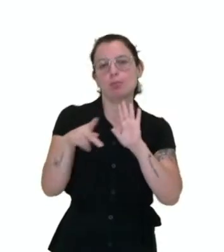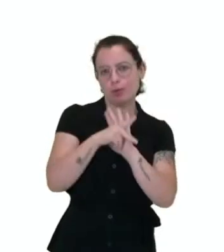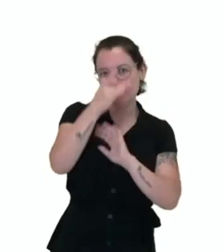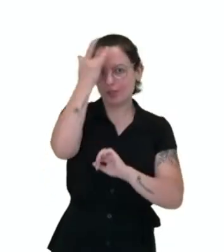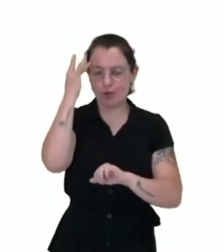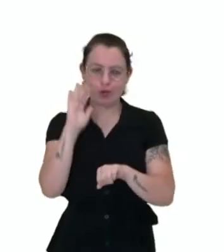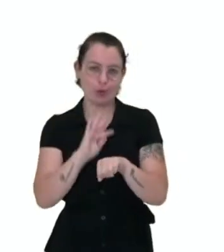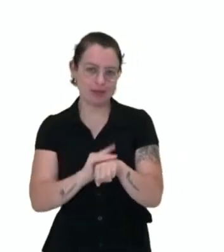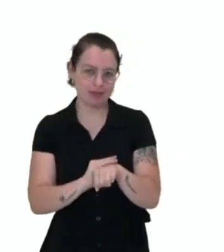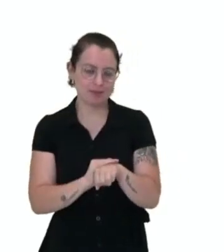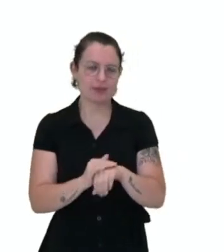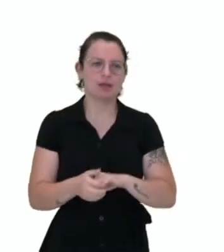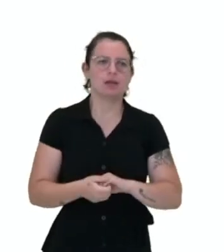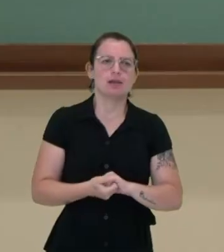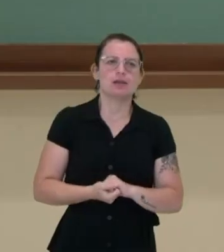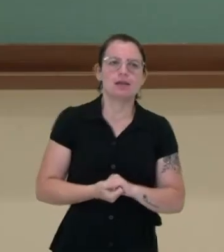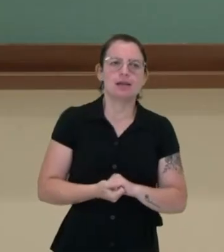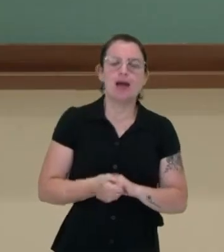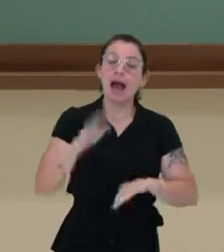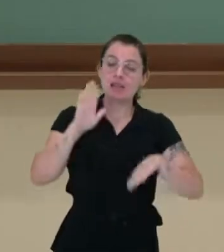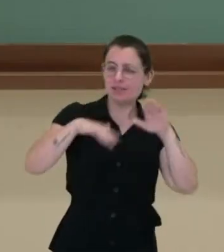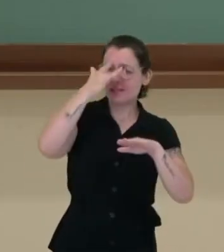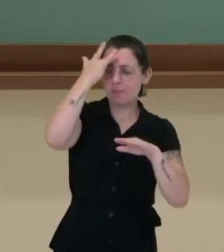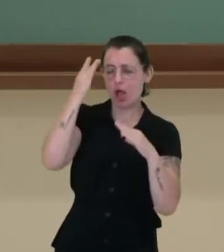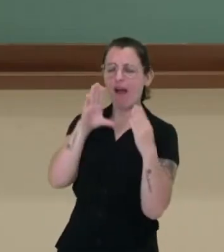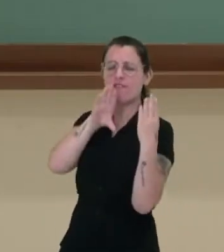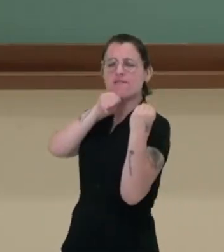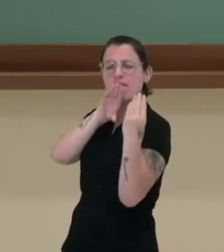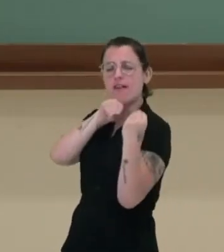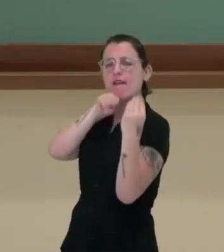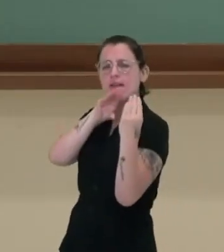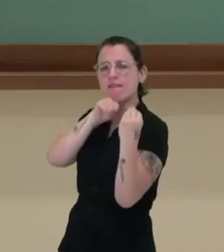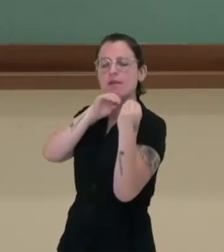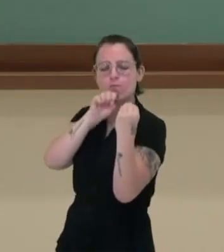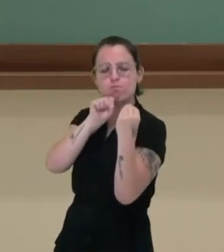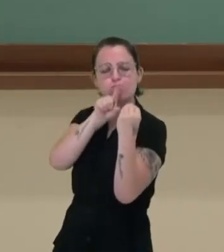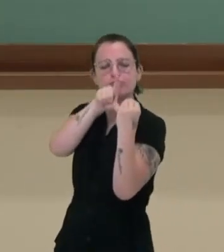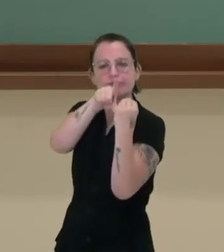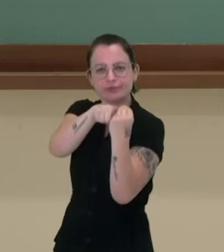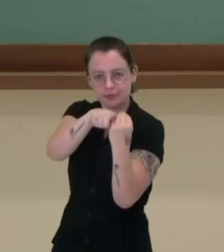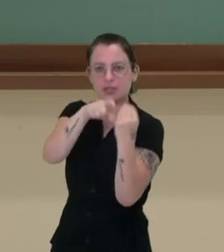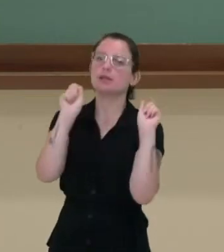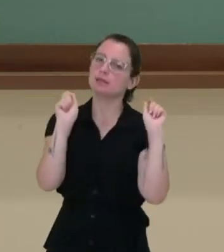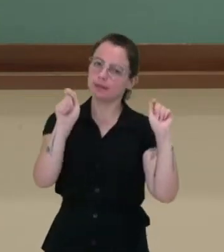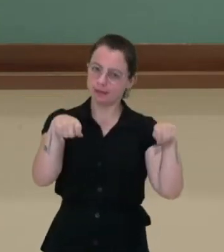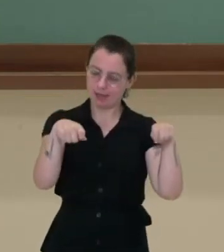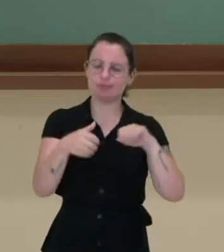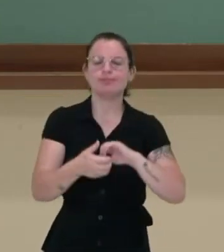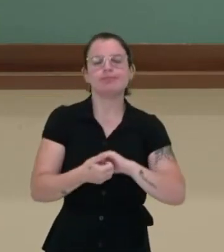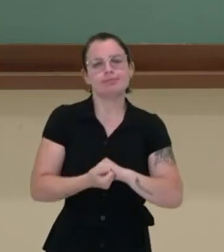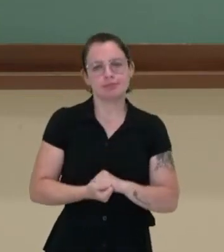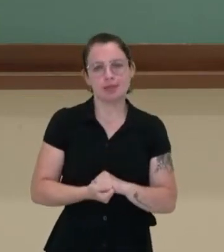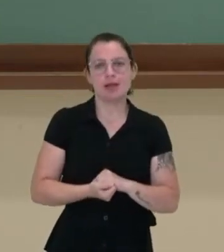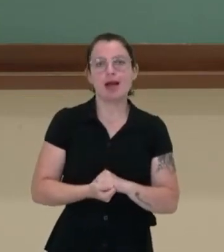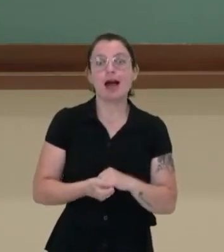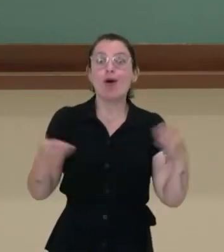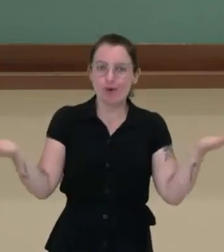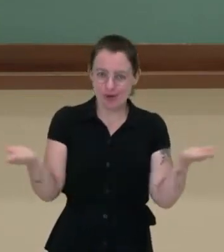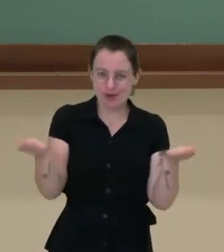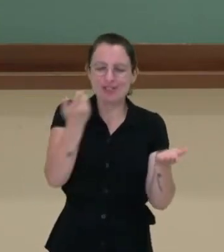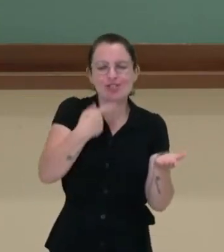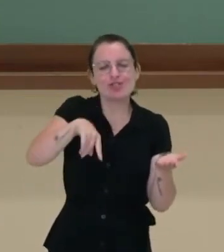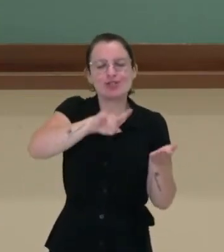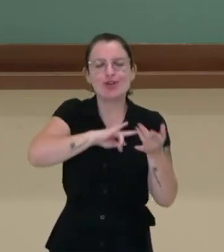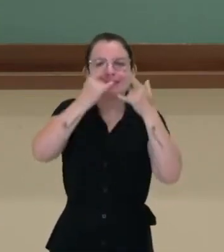Então, ao ato apenas de falar próximo das pessoas, esse é um dos principais motivos de usarmos máscaras